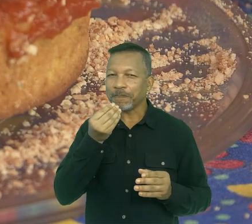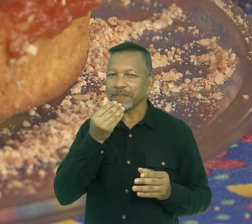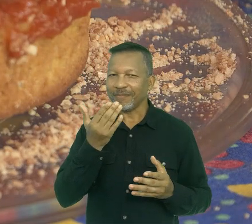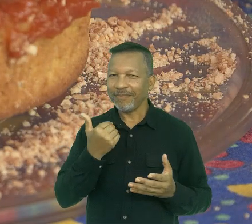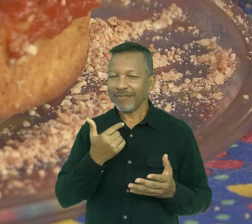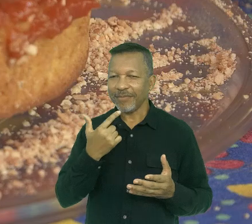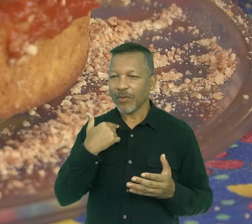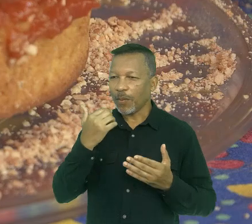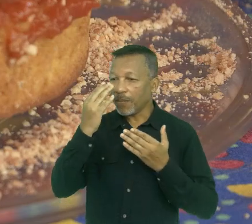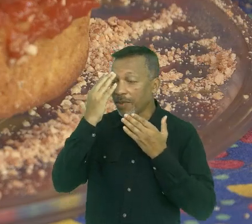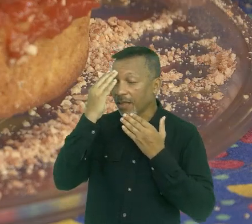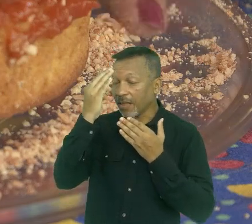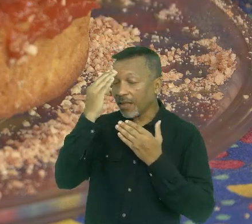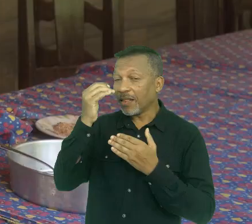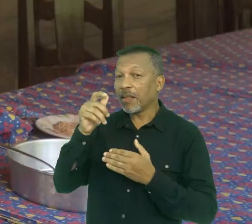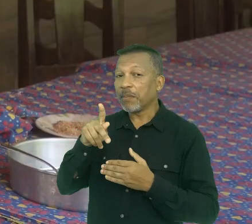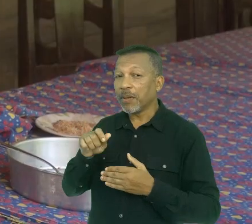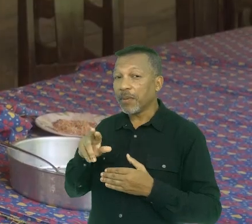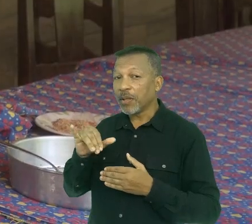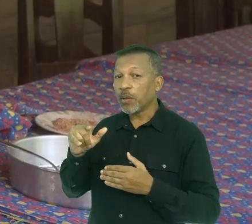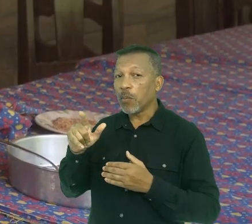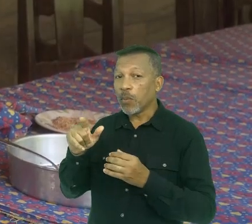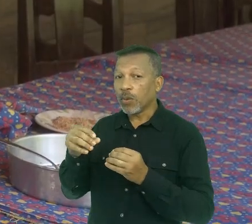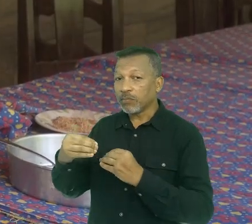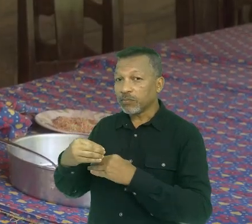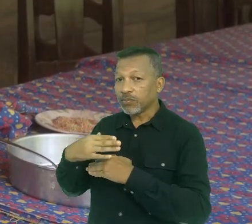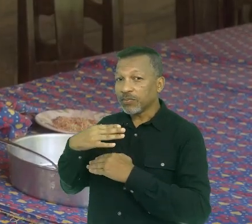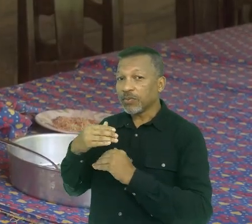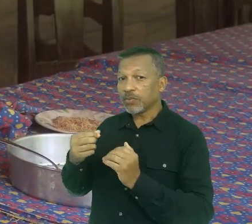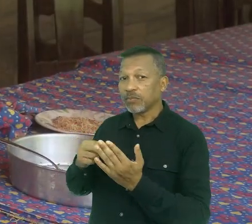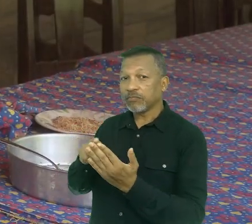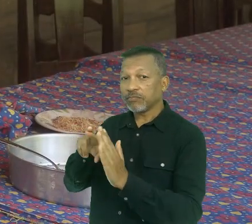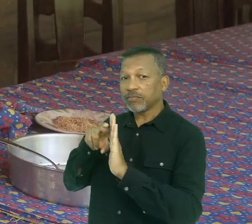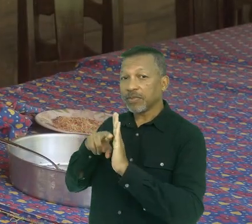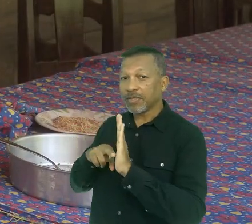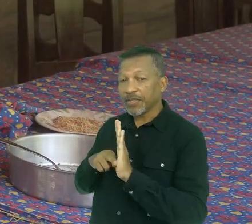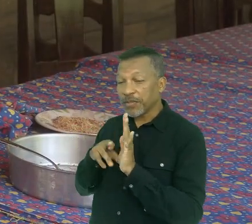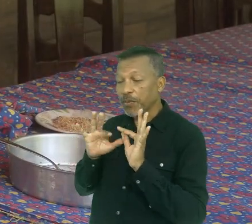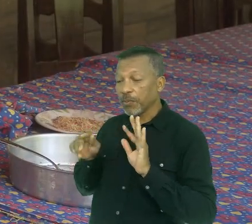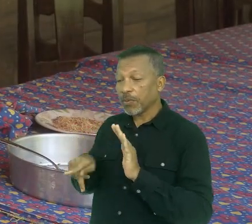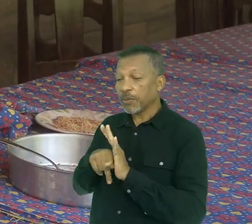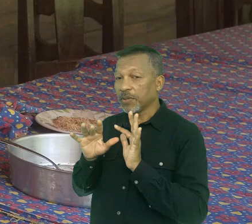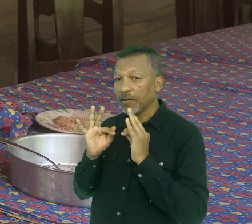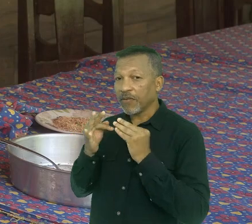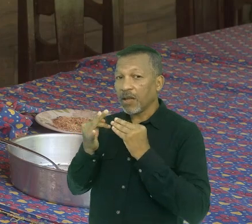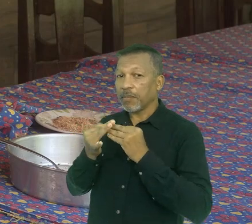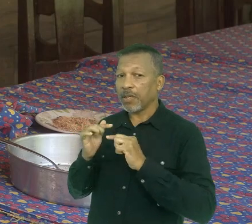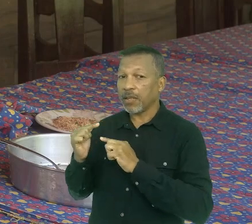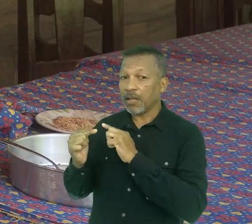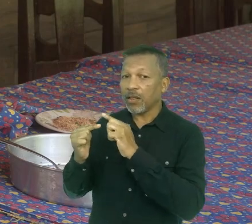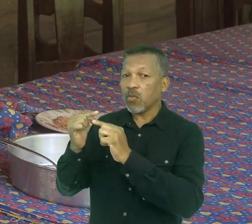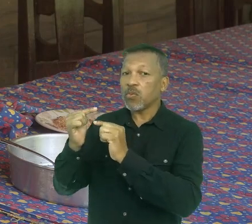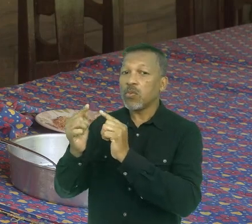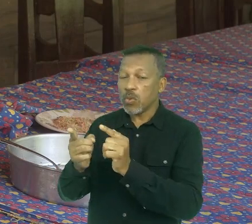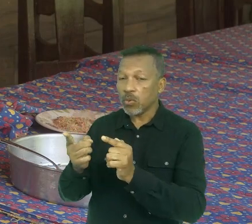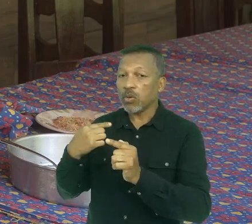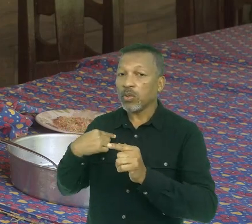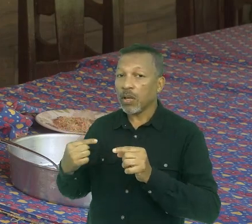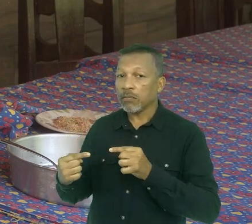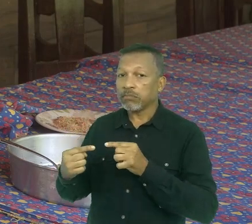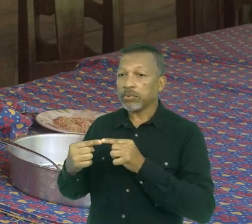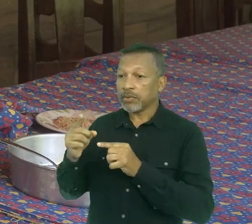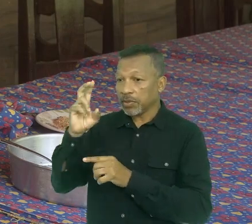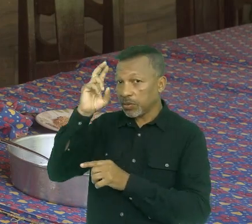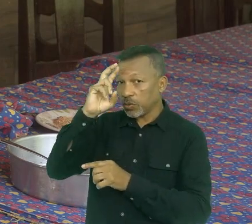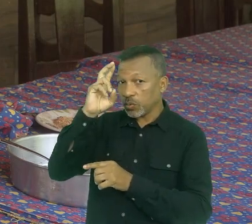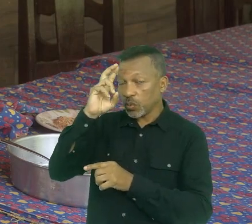daqui a pouquinho. Claro, obrigada, viu, Perpétua, por compartilhar com a gente essa receita familiar e tão tradicional,